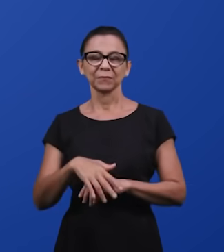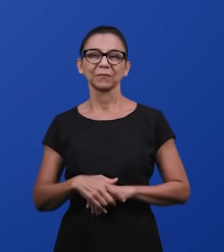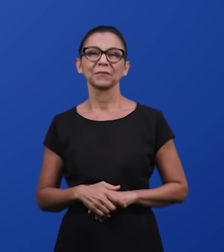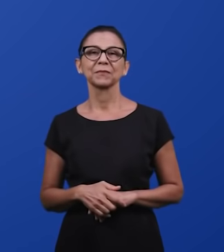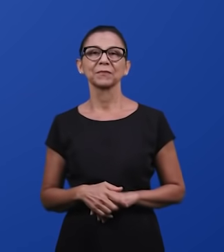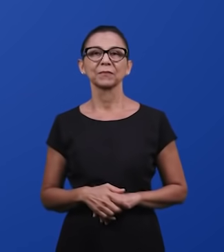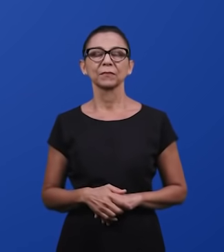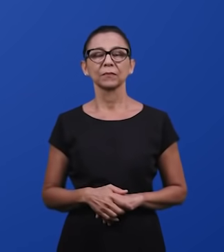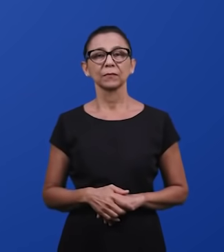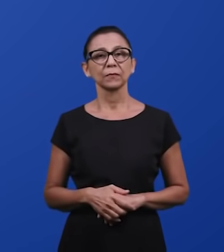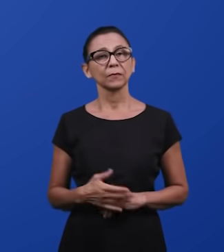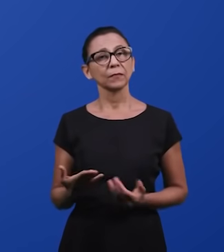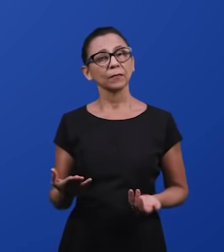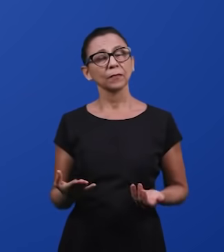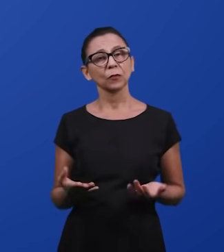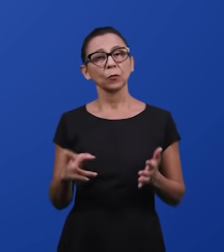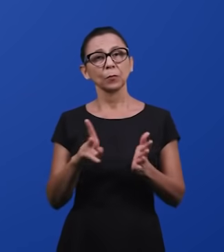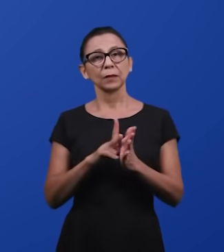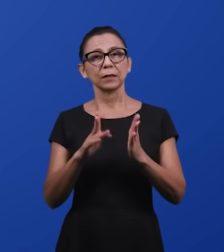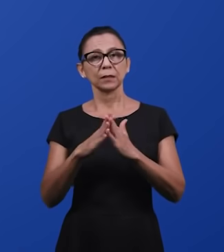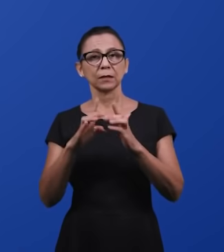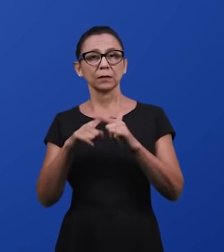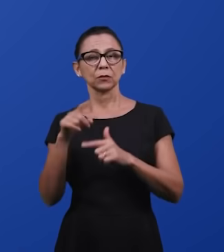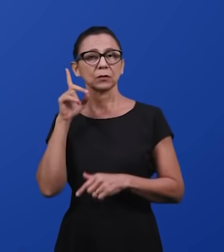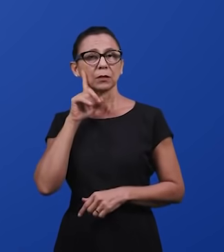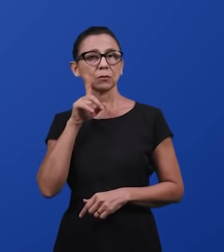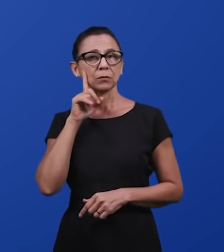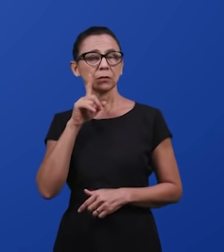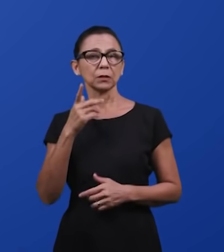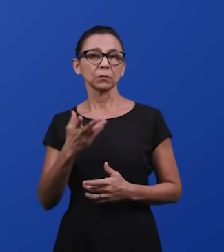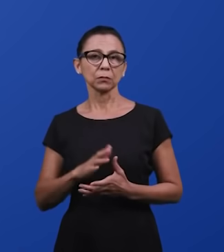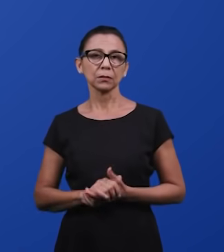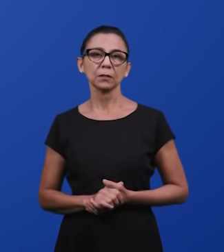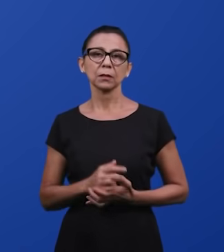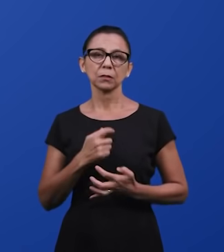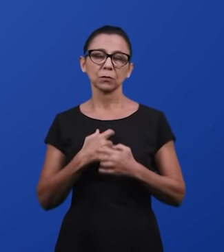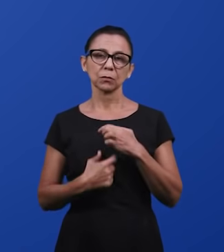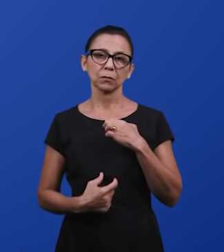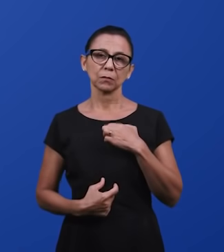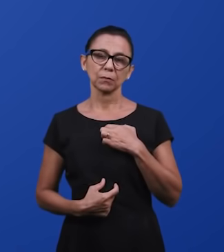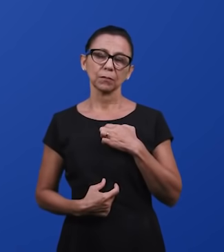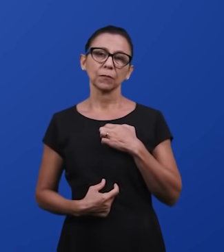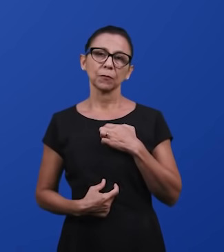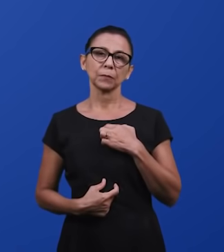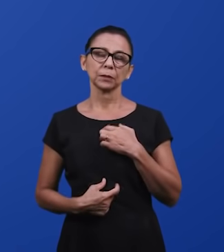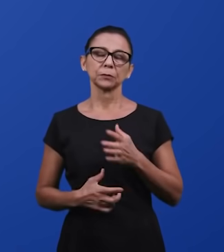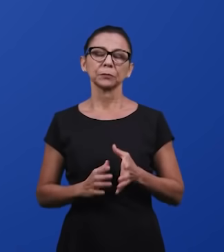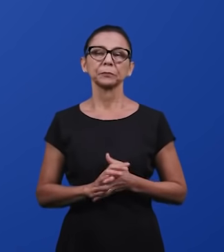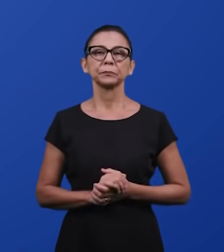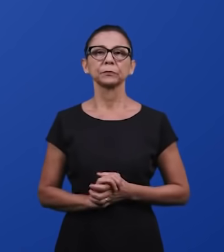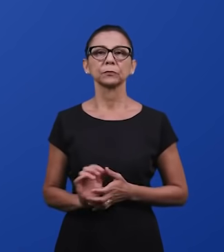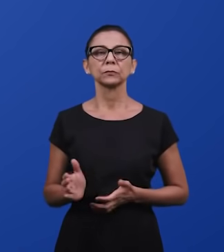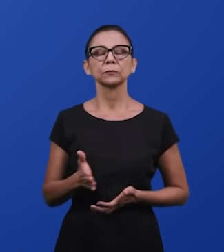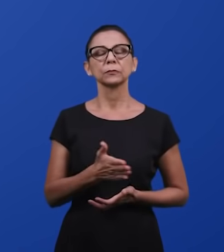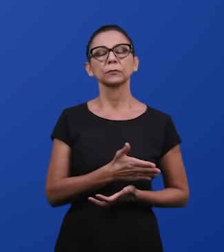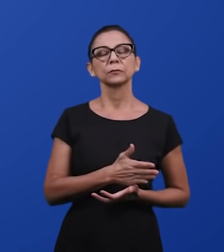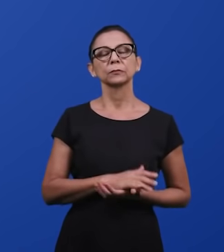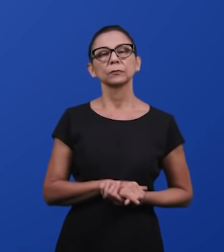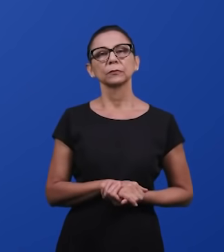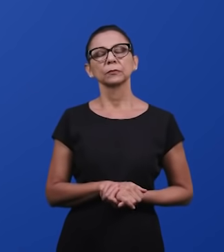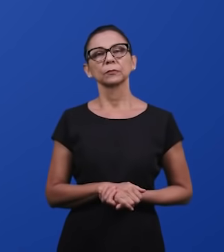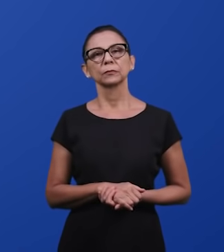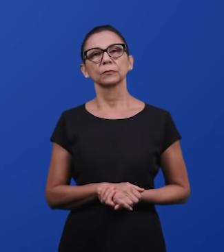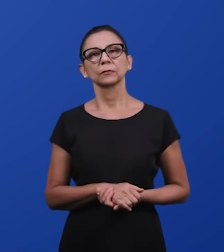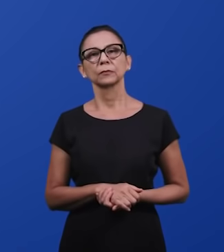igreja de Medford, no estado de Massachusetts. Sou ovelha do pastor Abimael Pisoni. Eu gostaria